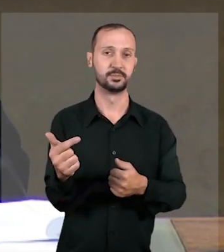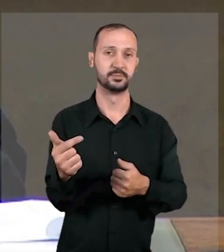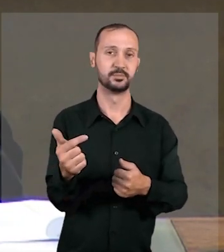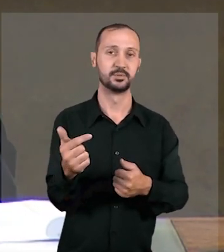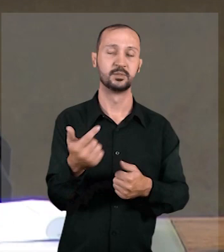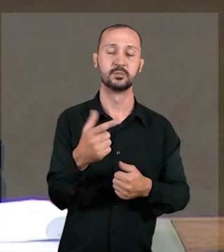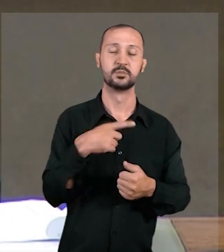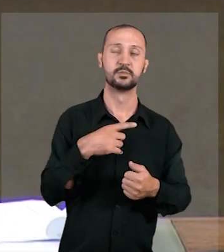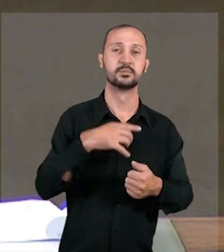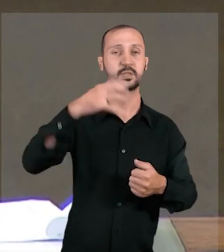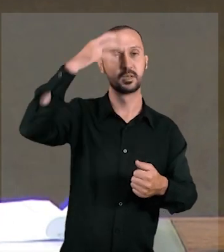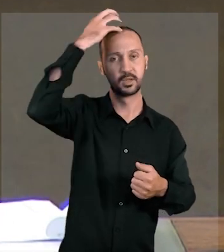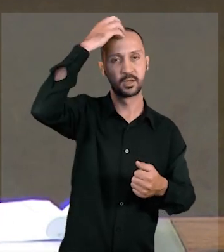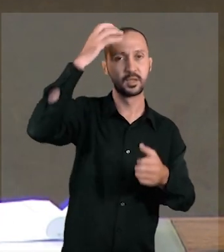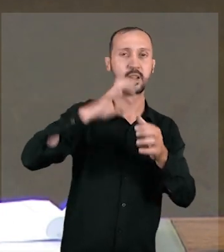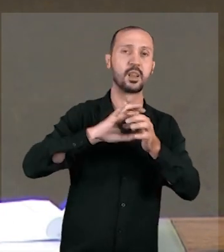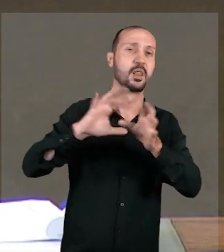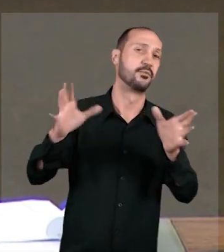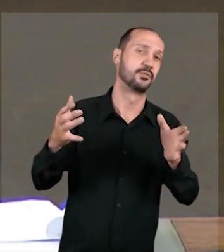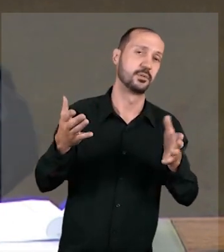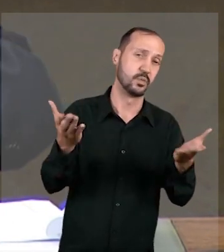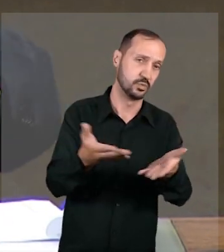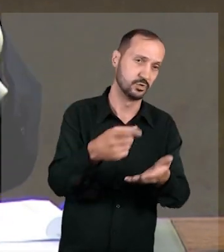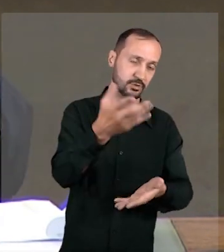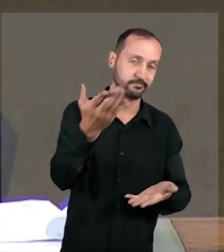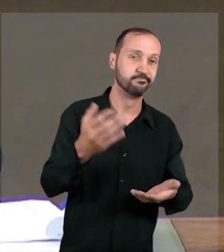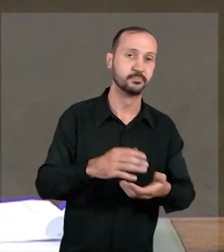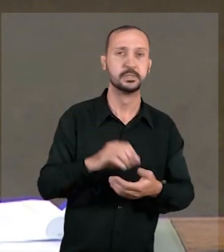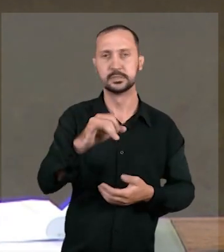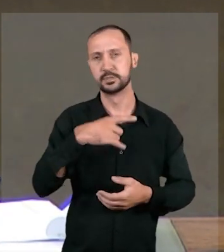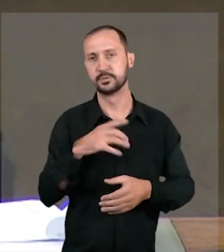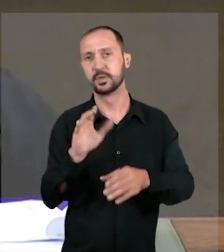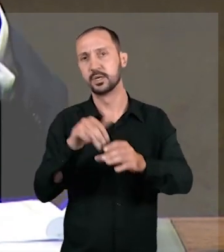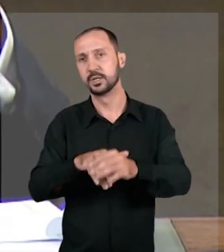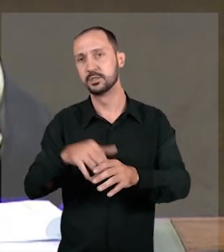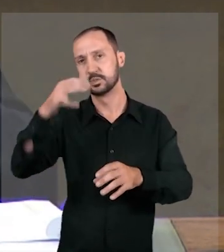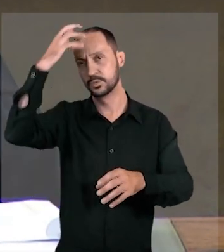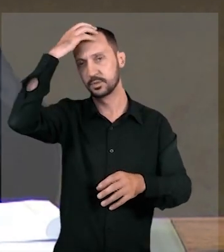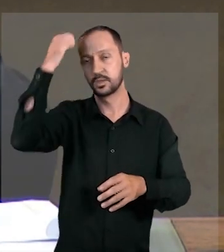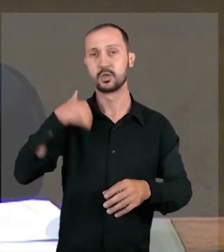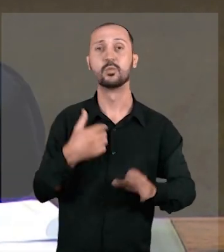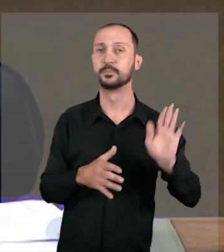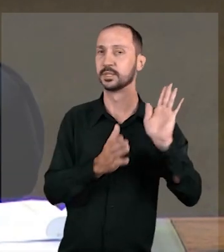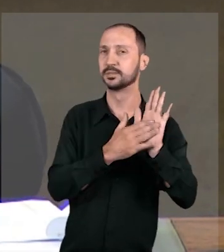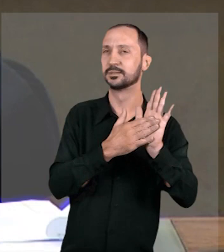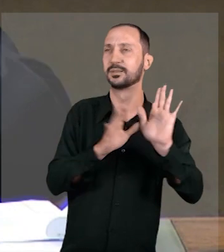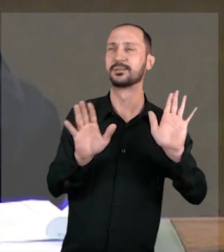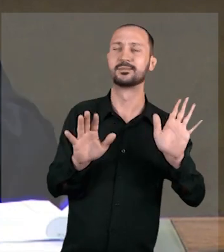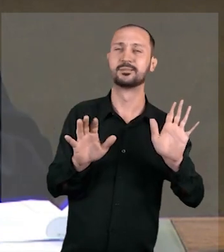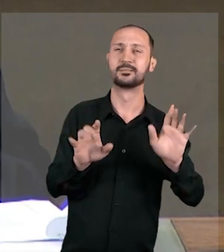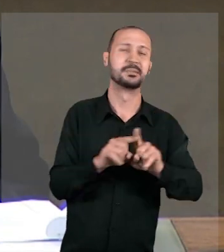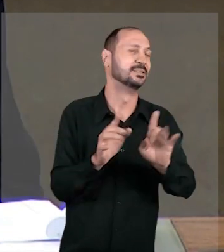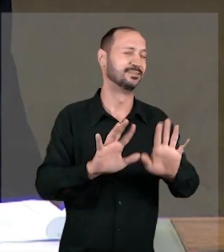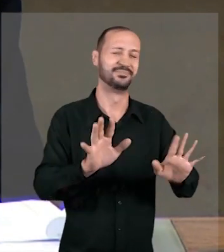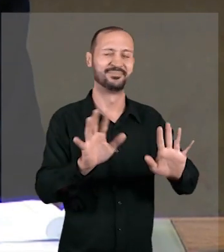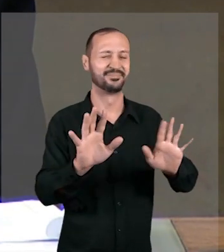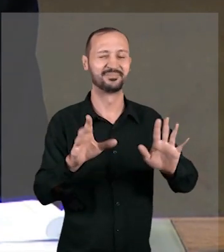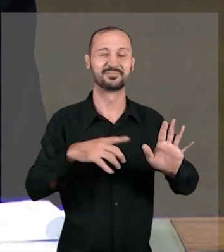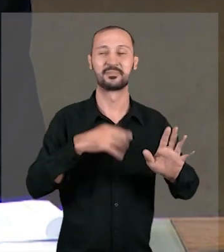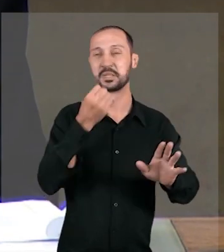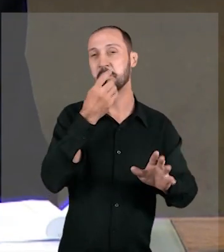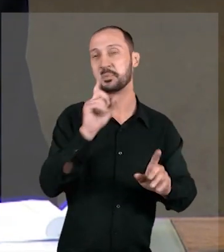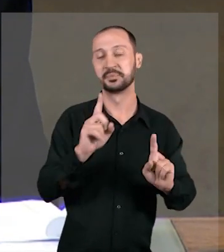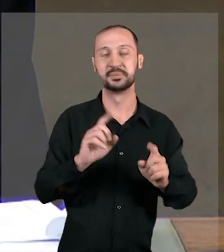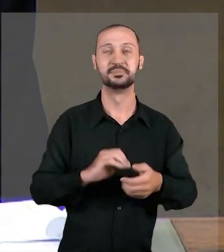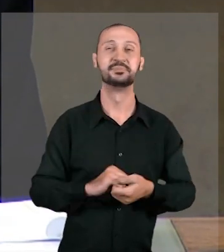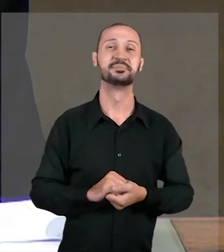tem nenhum monarca à disposição. Se houver uma eleição para monarca, eu até me candidataria, mas não acho que essa